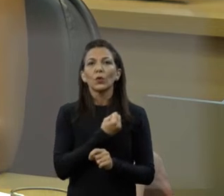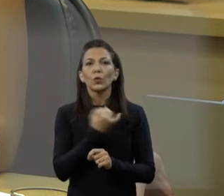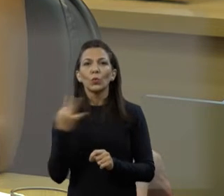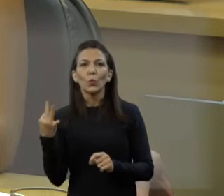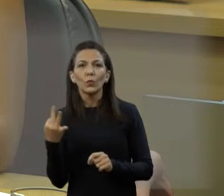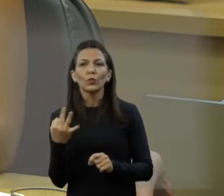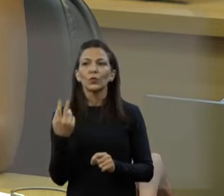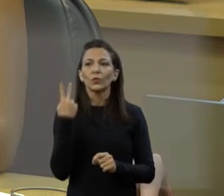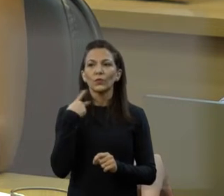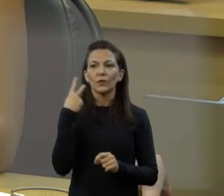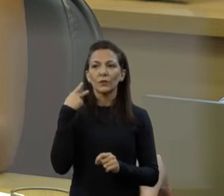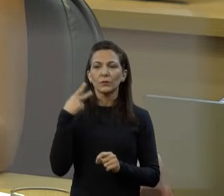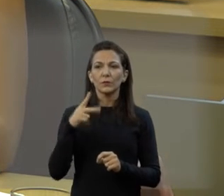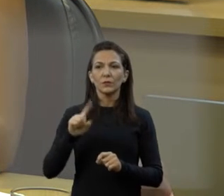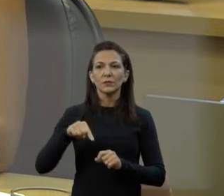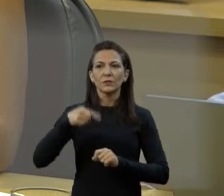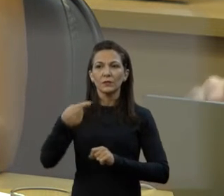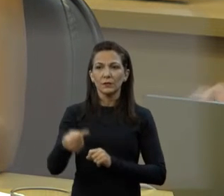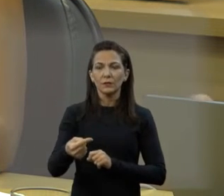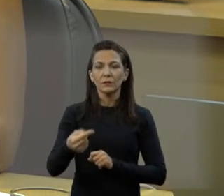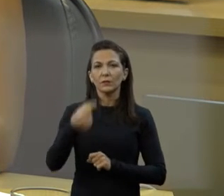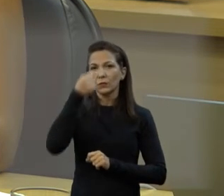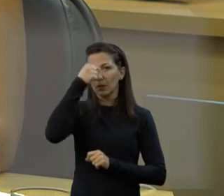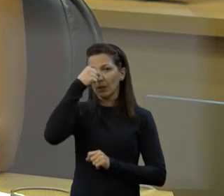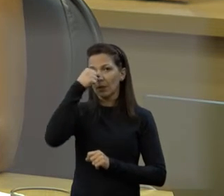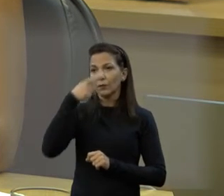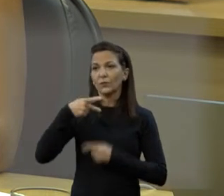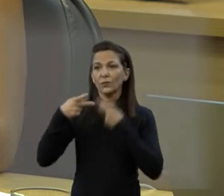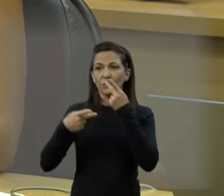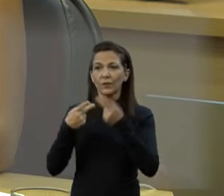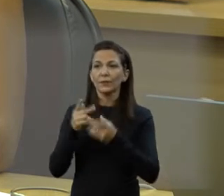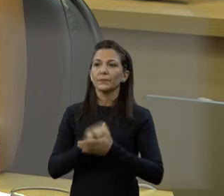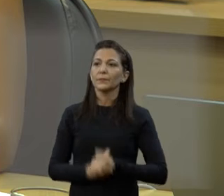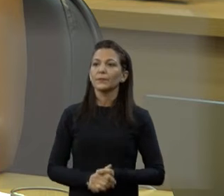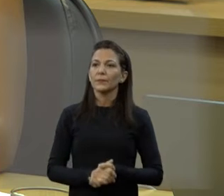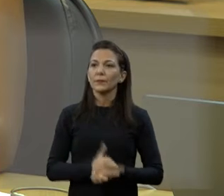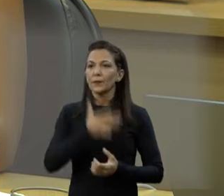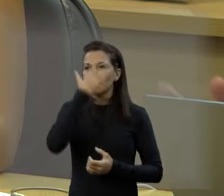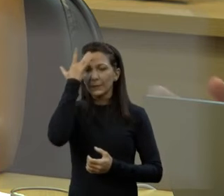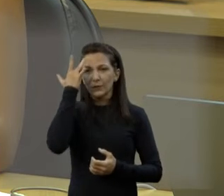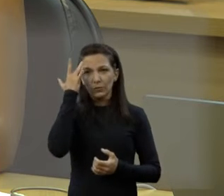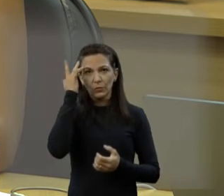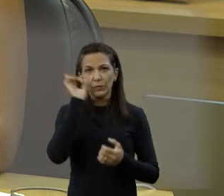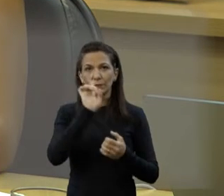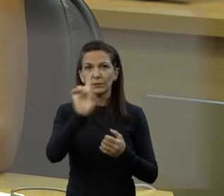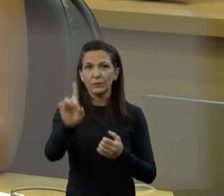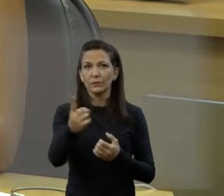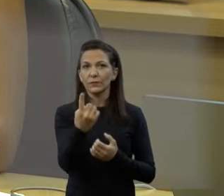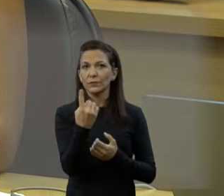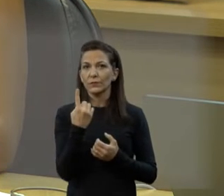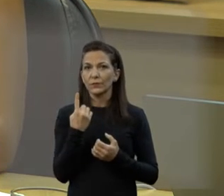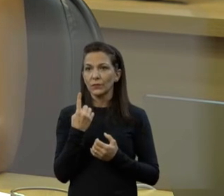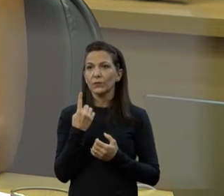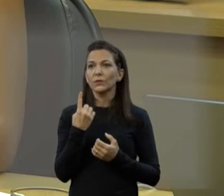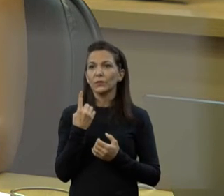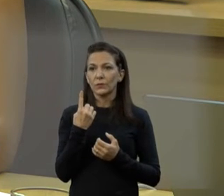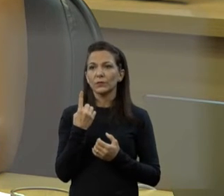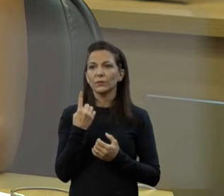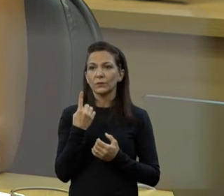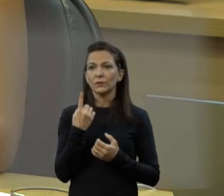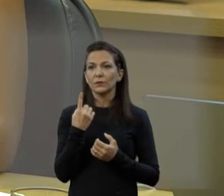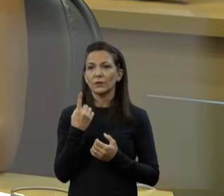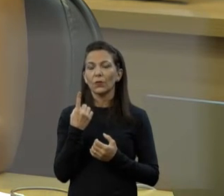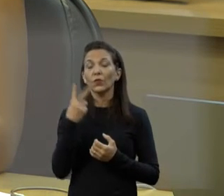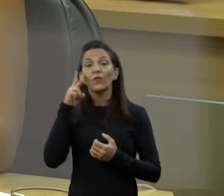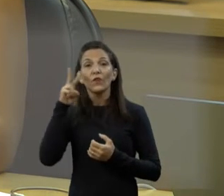antes da gente passar a palavra para Doutor Marcos Garrido inclusive aos que estão fora que revise tem a fala da Fábio Virgílio que foi